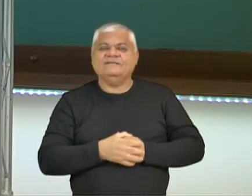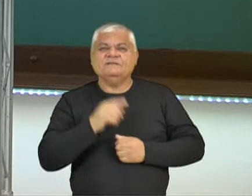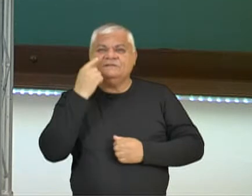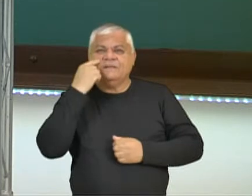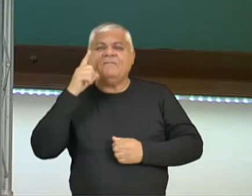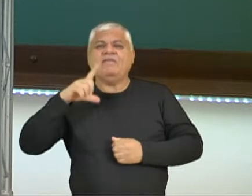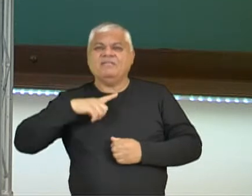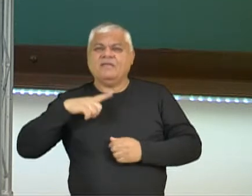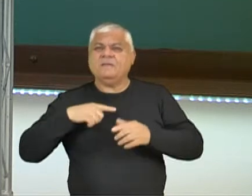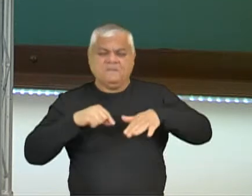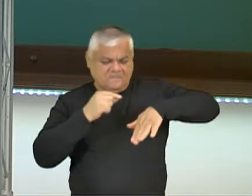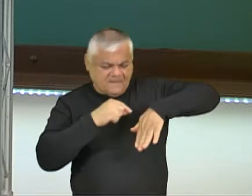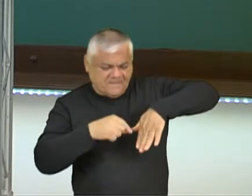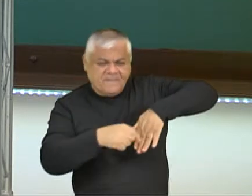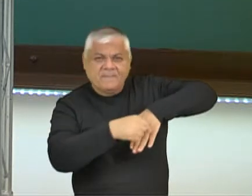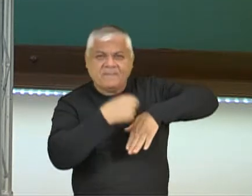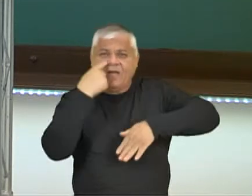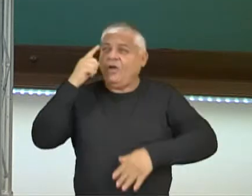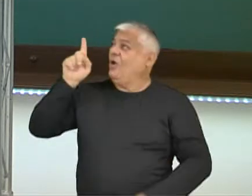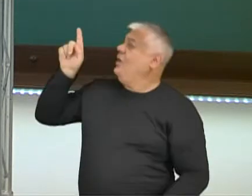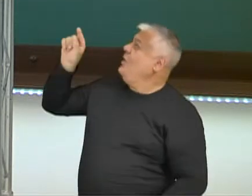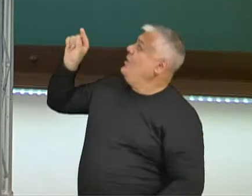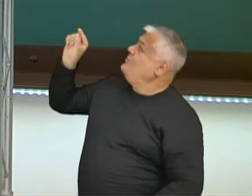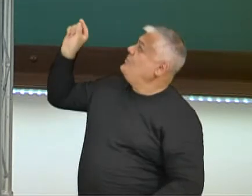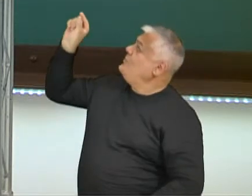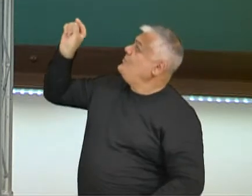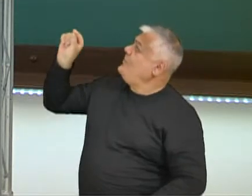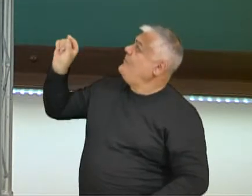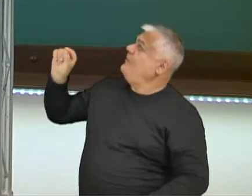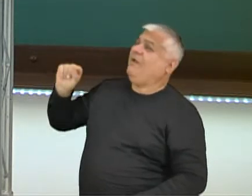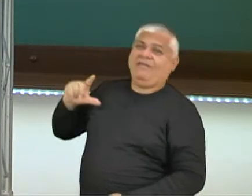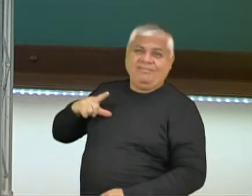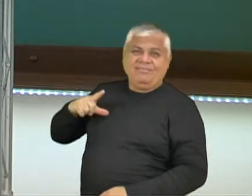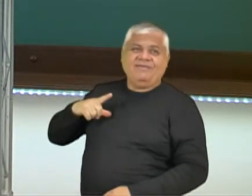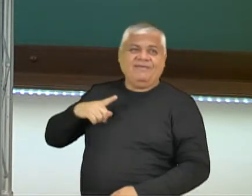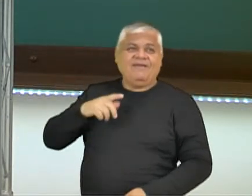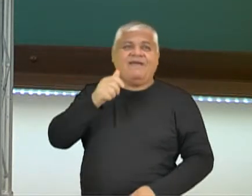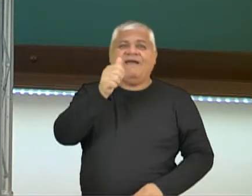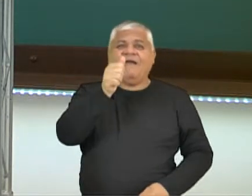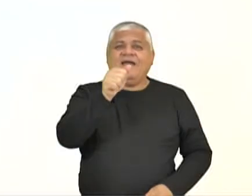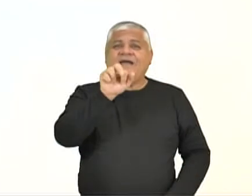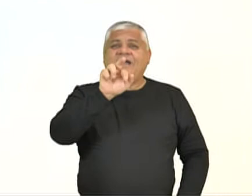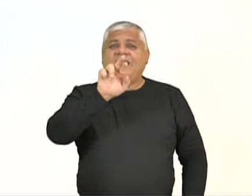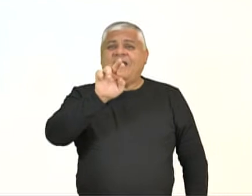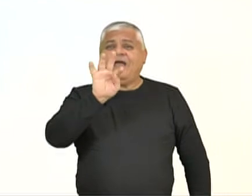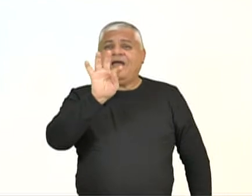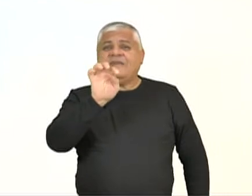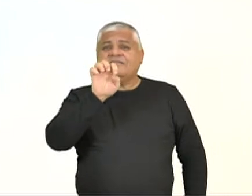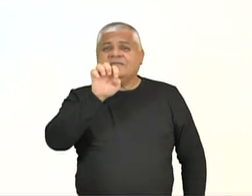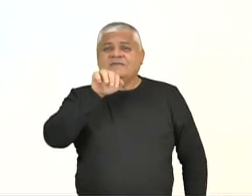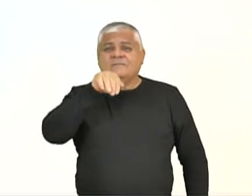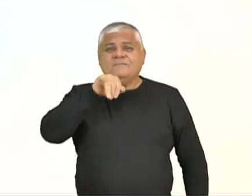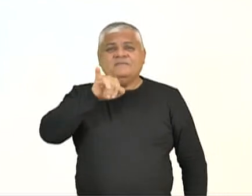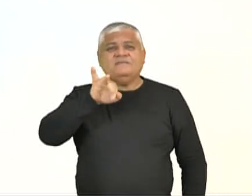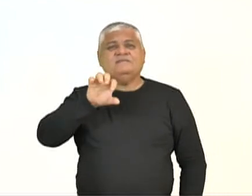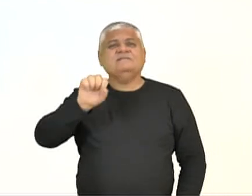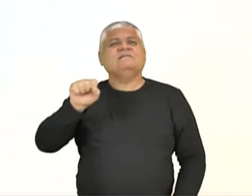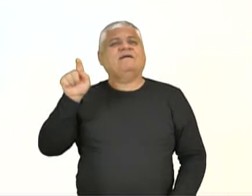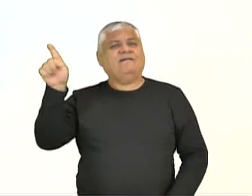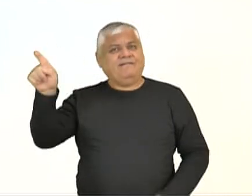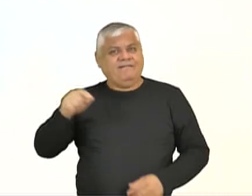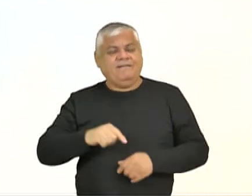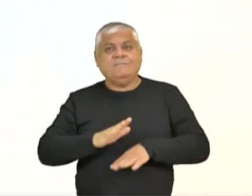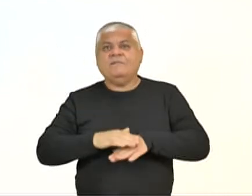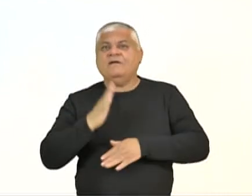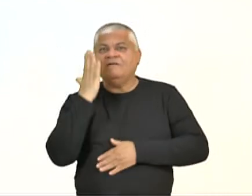pequenininho também. Todos esses outros aqui, ó, nós temos a Artemisia Gentileschi. Então, se você quiser conhecer um pouquinho da